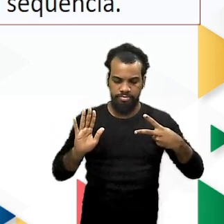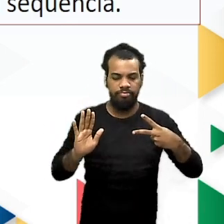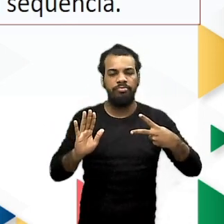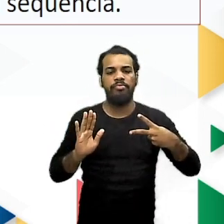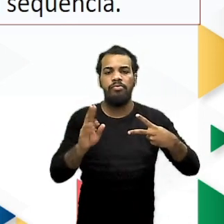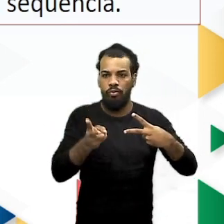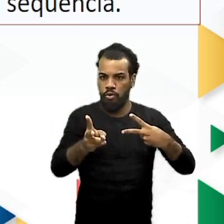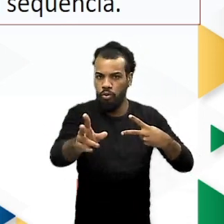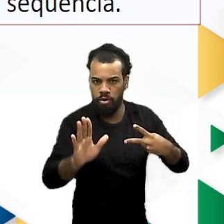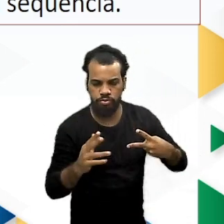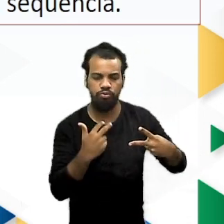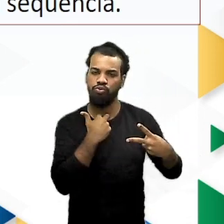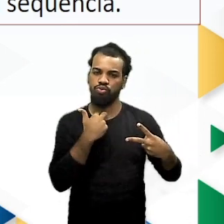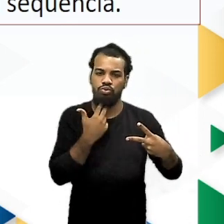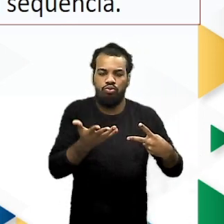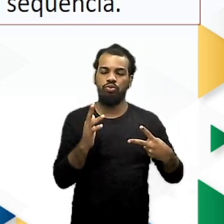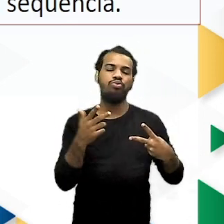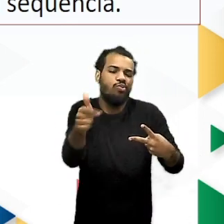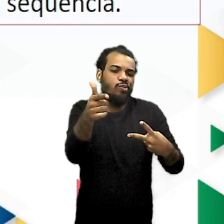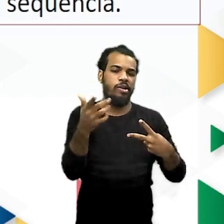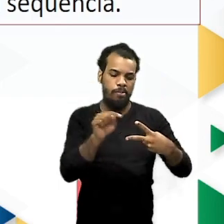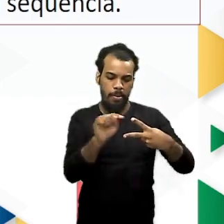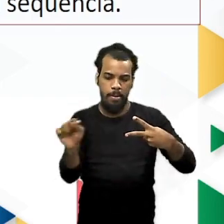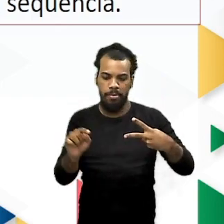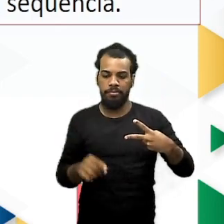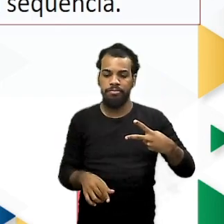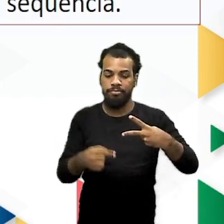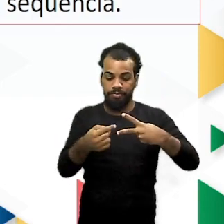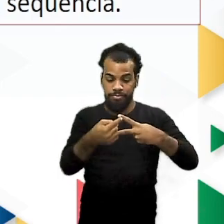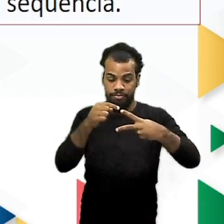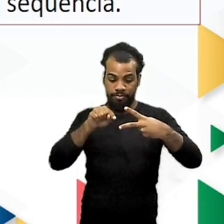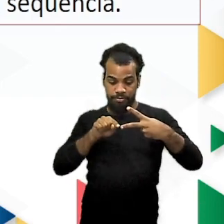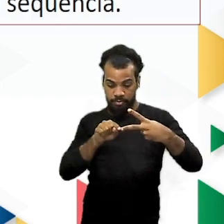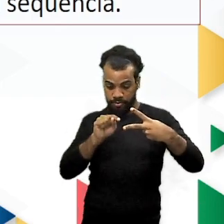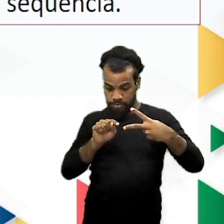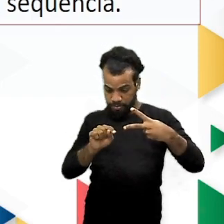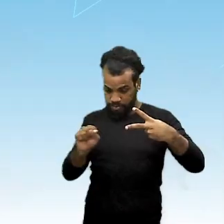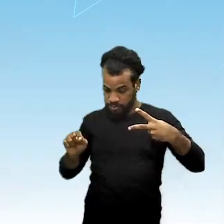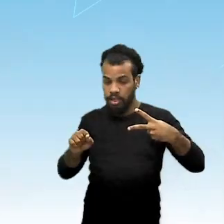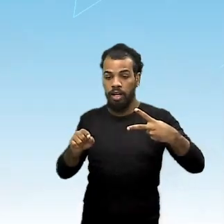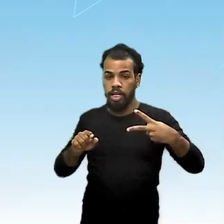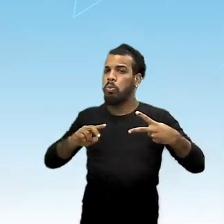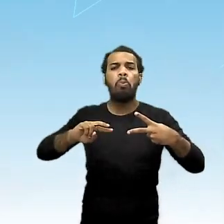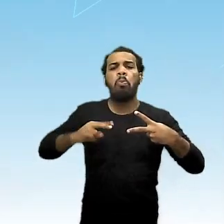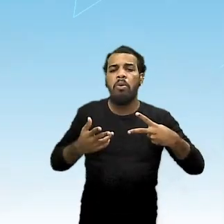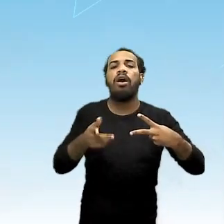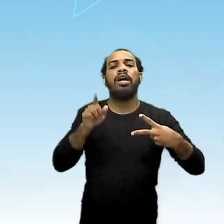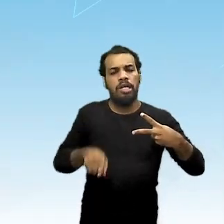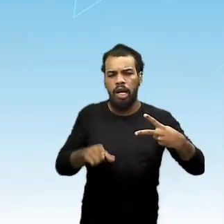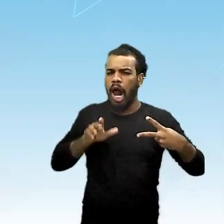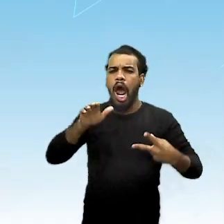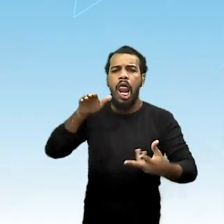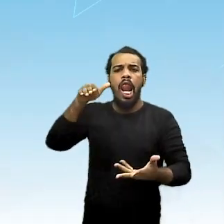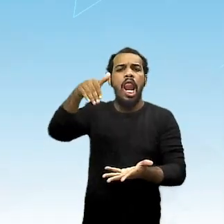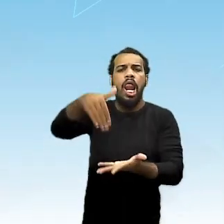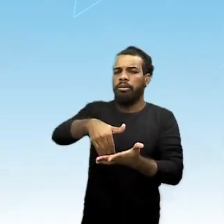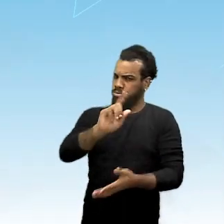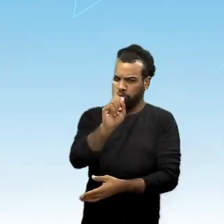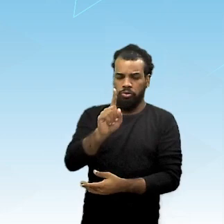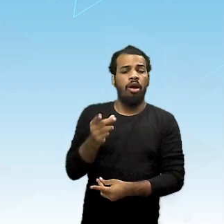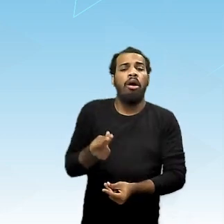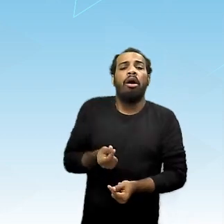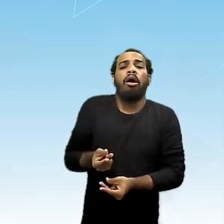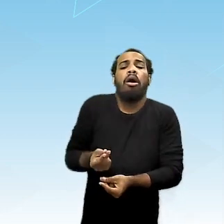tá? E a primeira ideia é essa. Quando tem os pontinhos, as reticências, é porque ela é infinita. É uma sequência que não